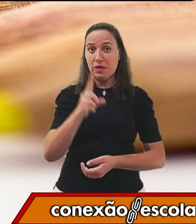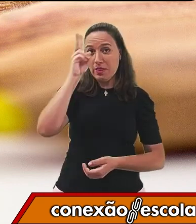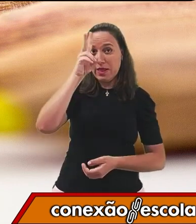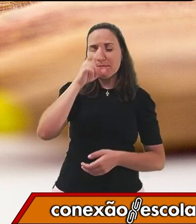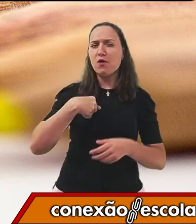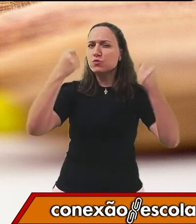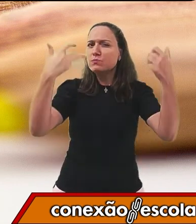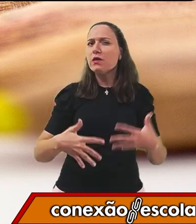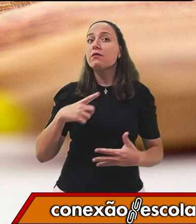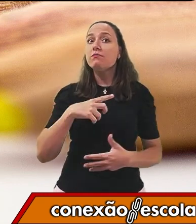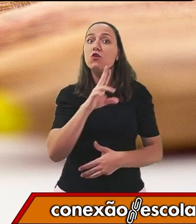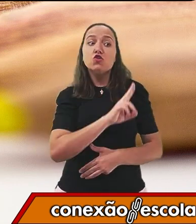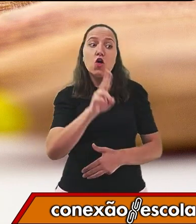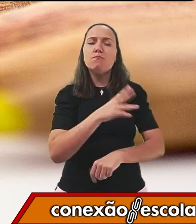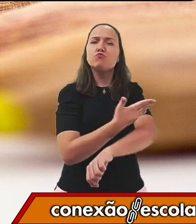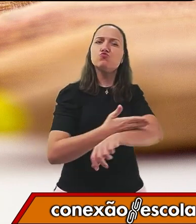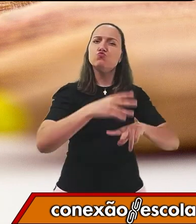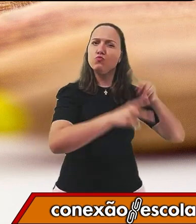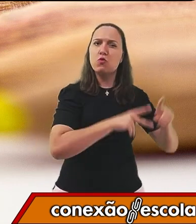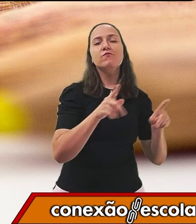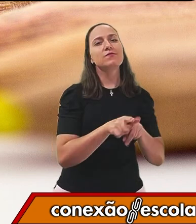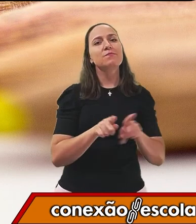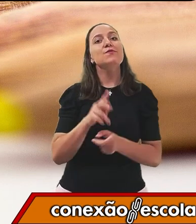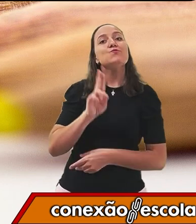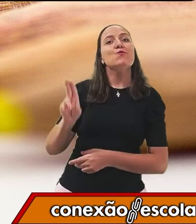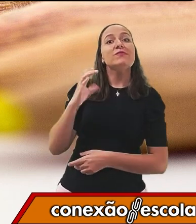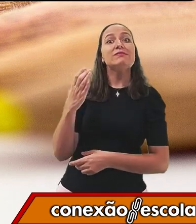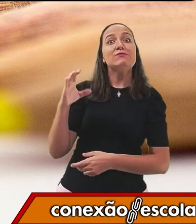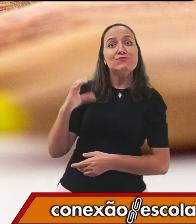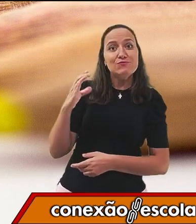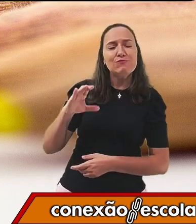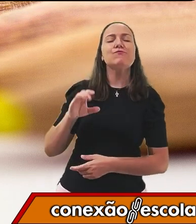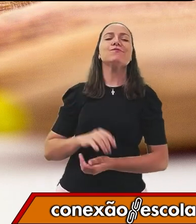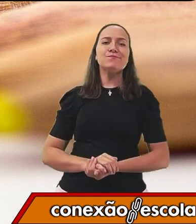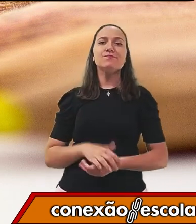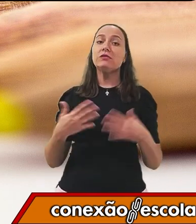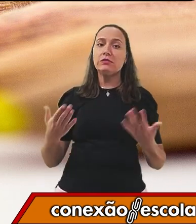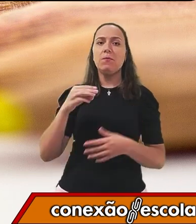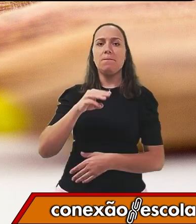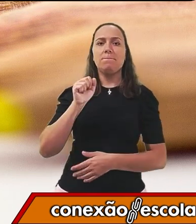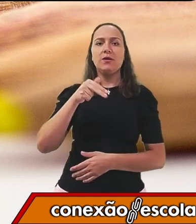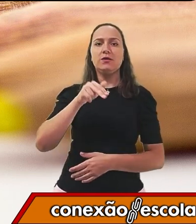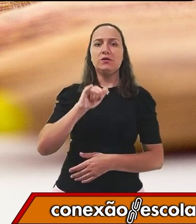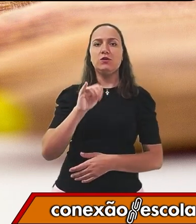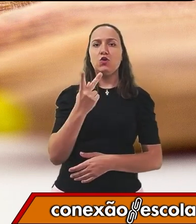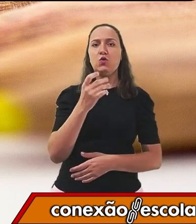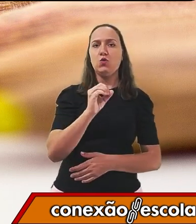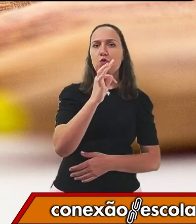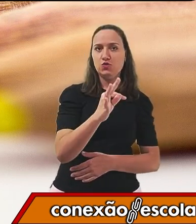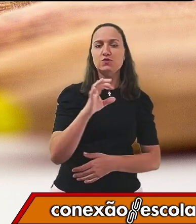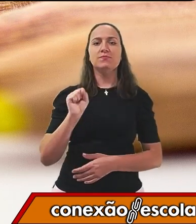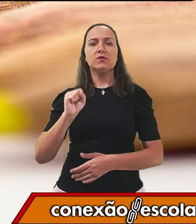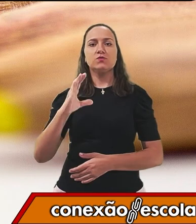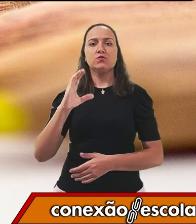nomes populares e nomes científicos para os seres vivos? Pois é, maniote esculenta é o nome